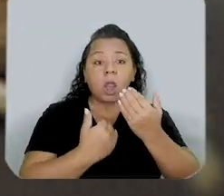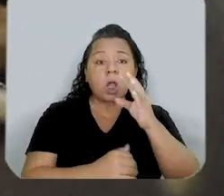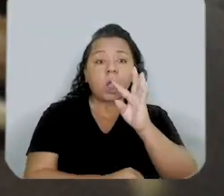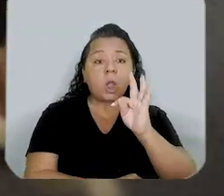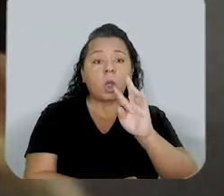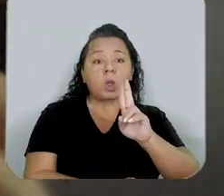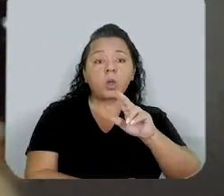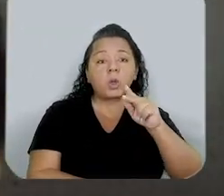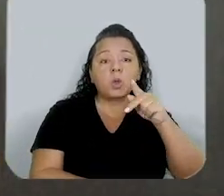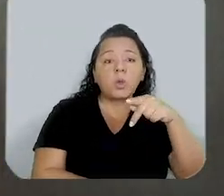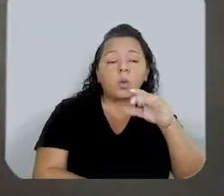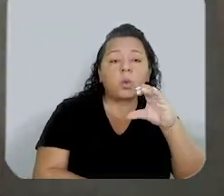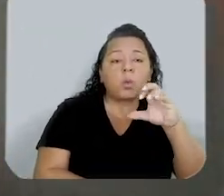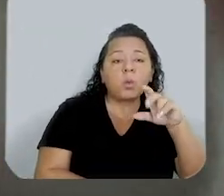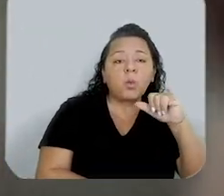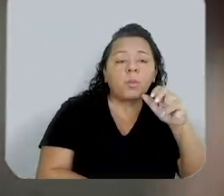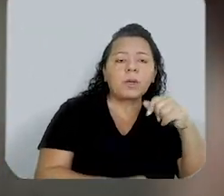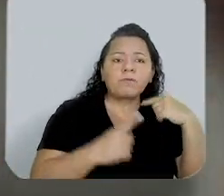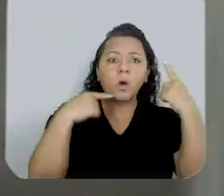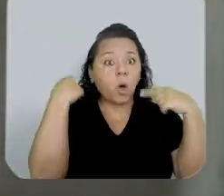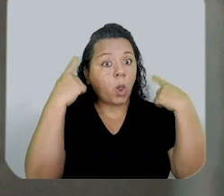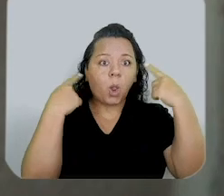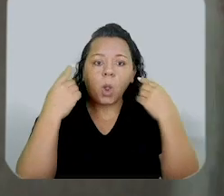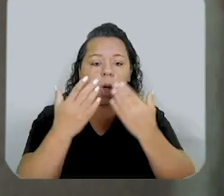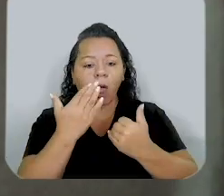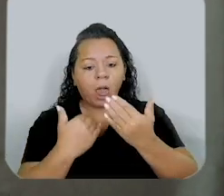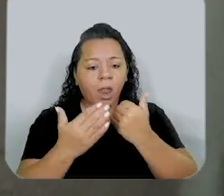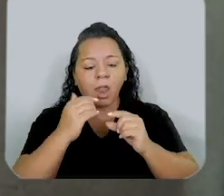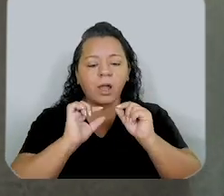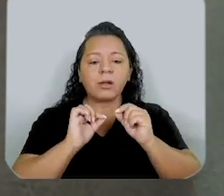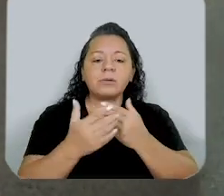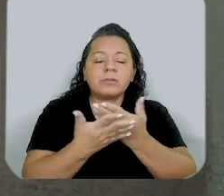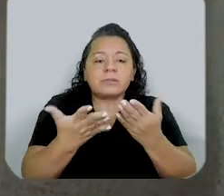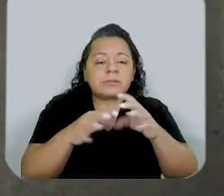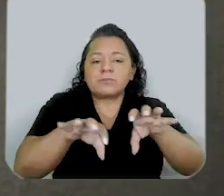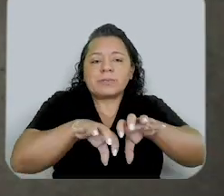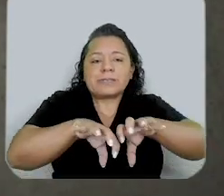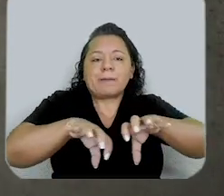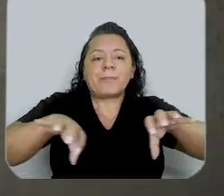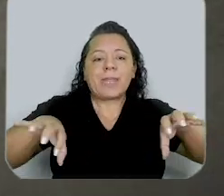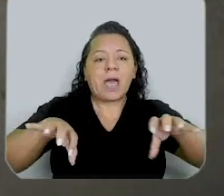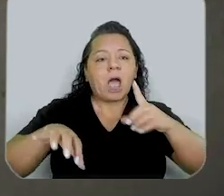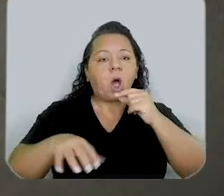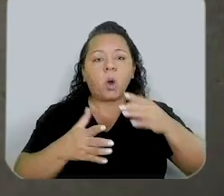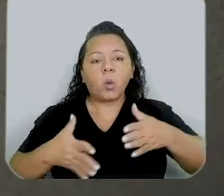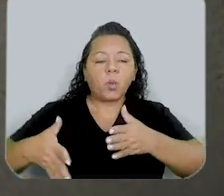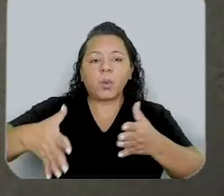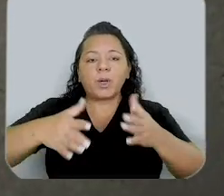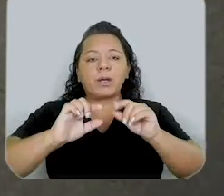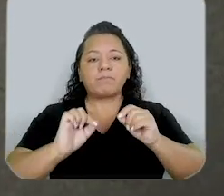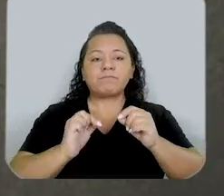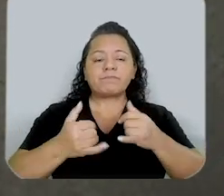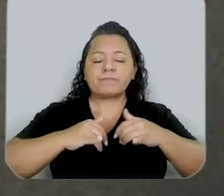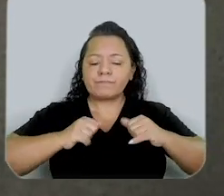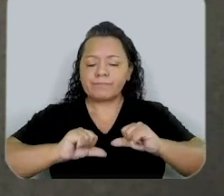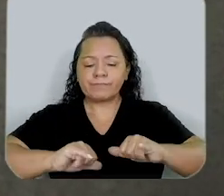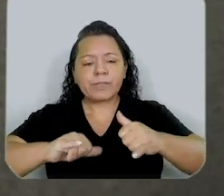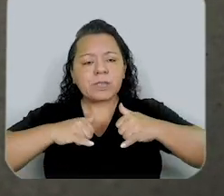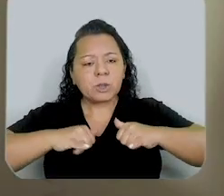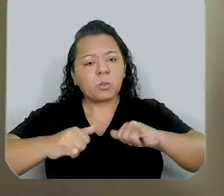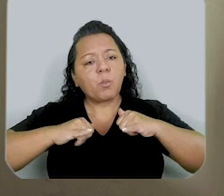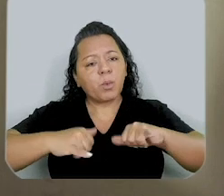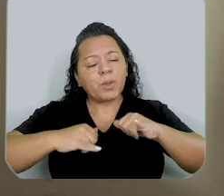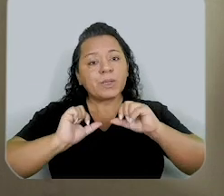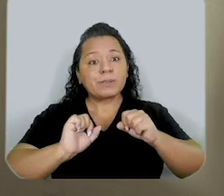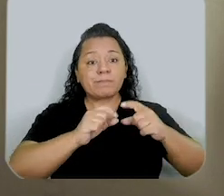como separar o rio desse processo de energia ancestral que eu coloco não só